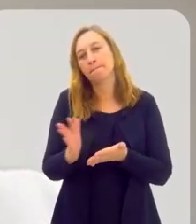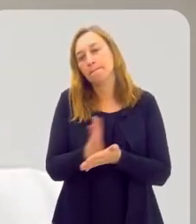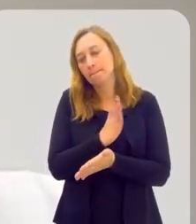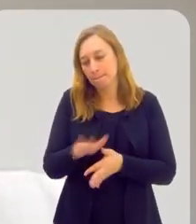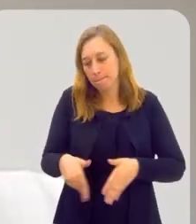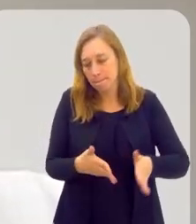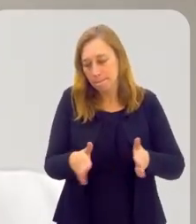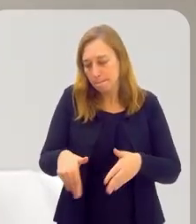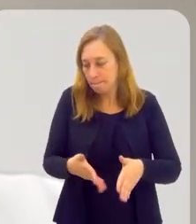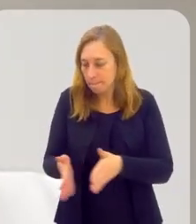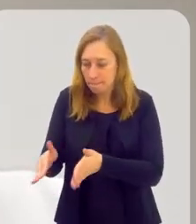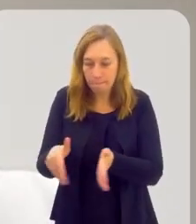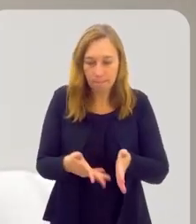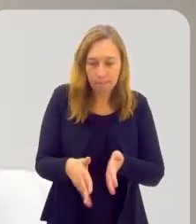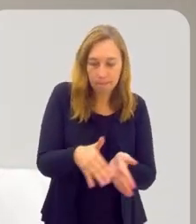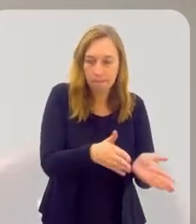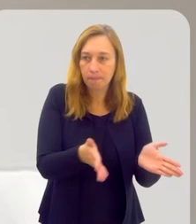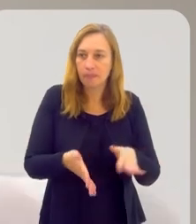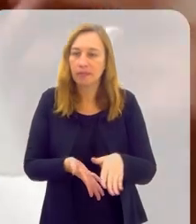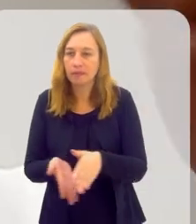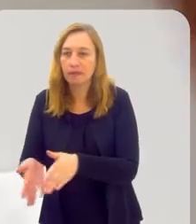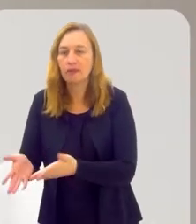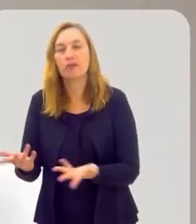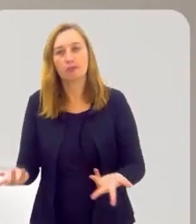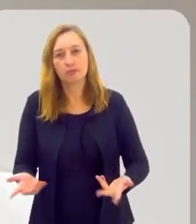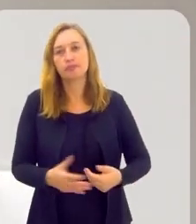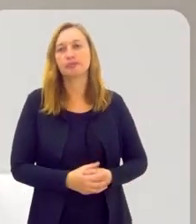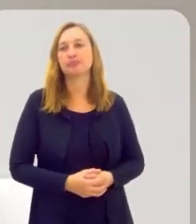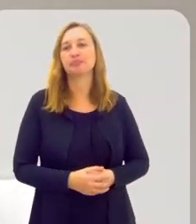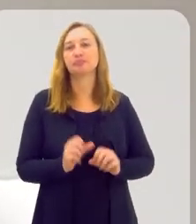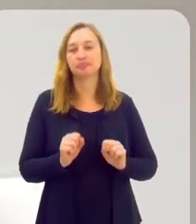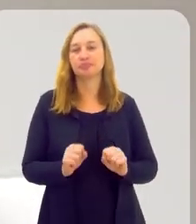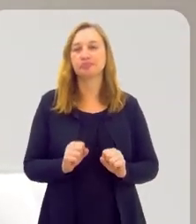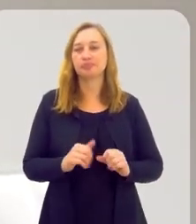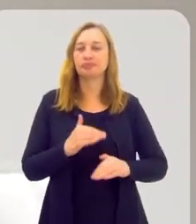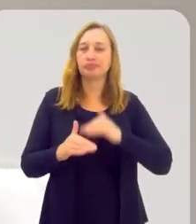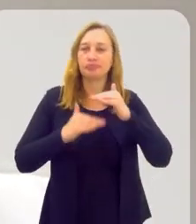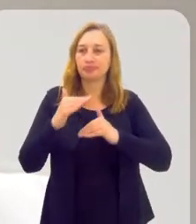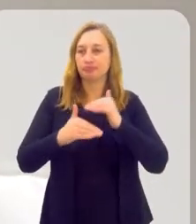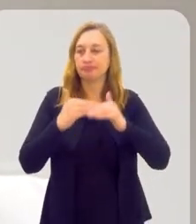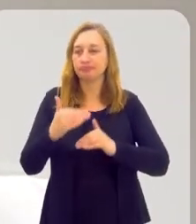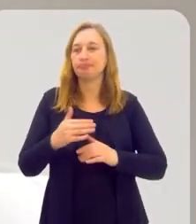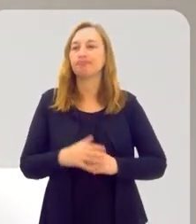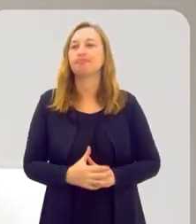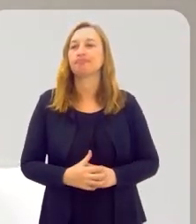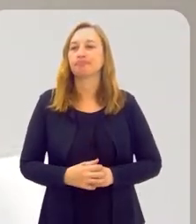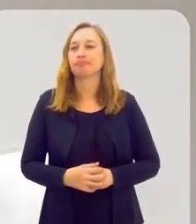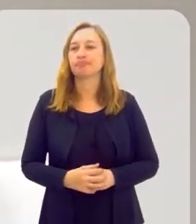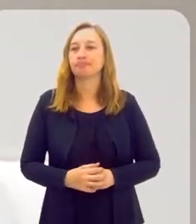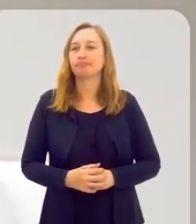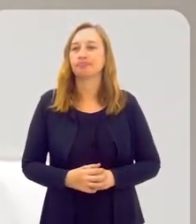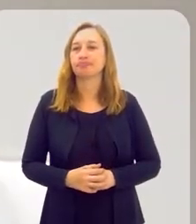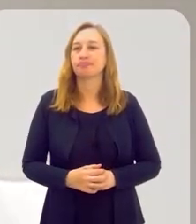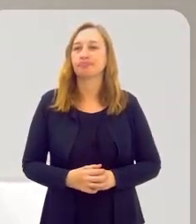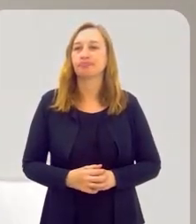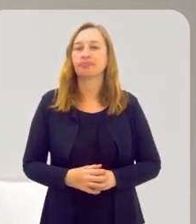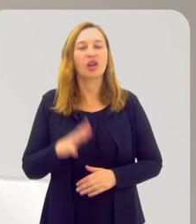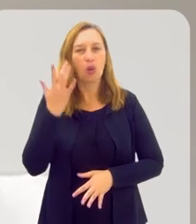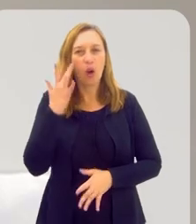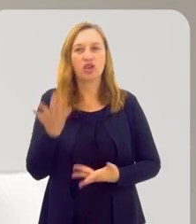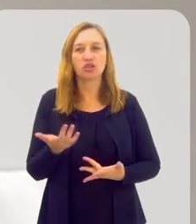algumas pistas ou foram-nos dando algumas ferramentas para podermos desenvolver competências. Esse